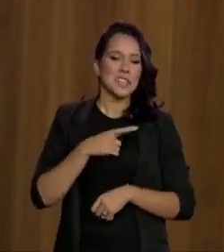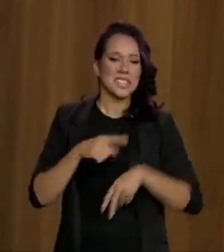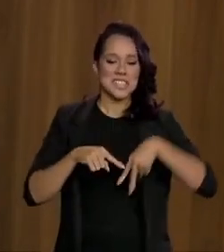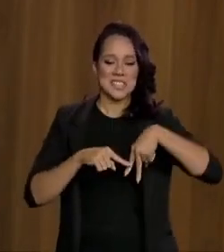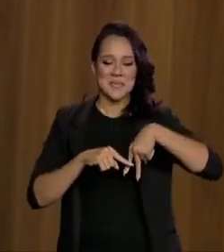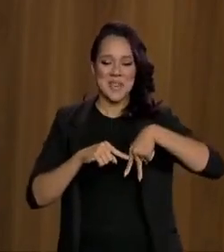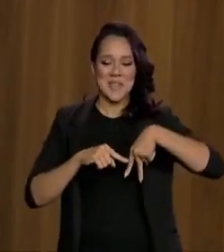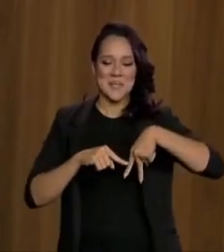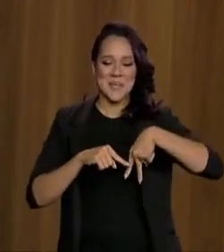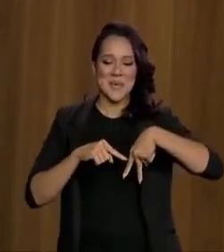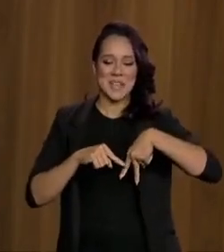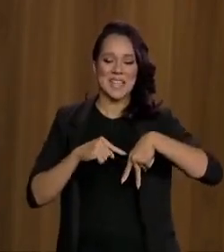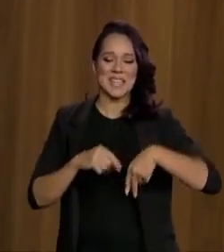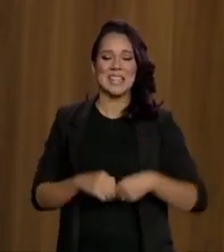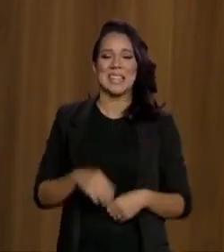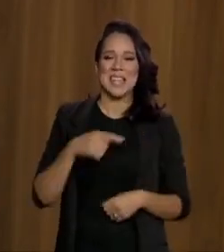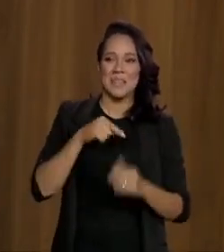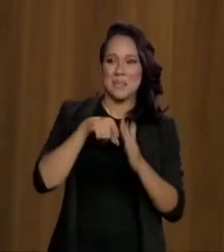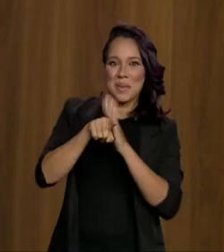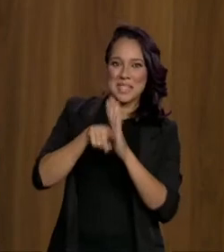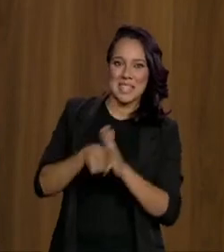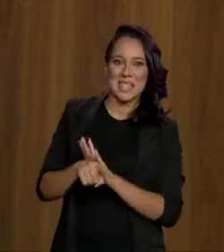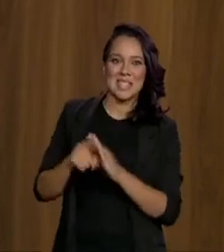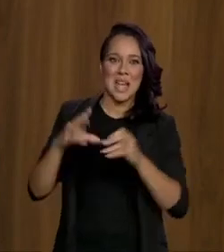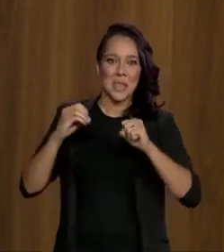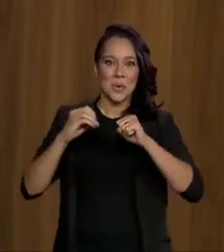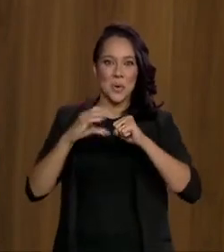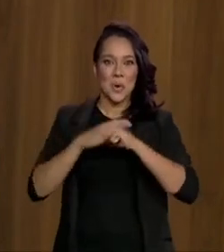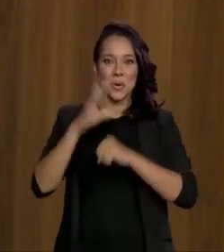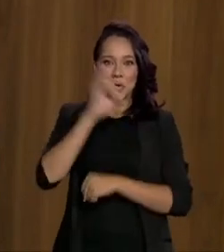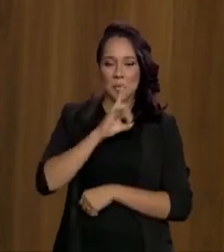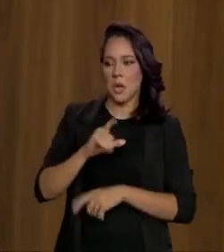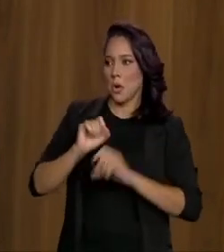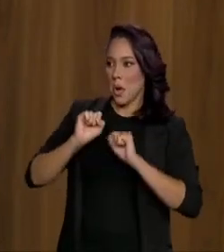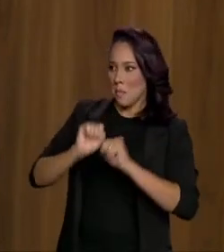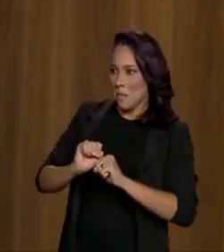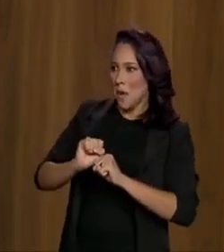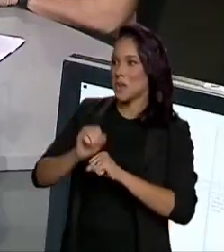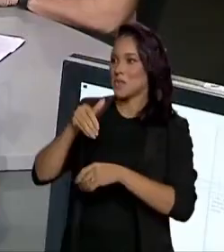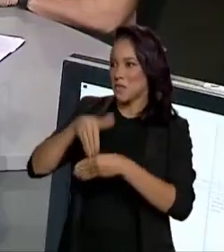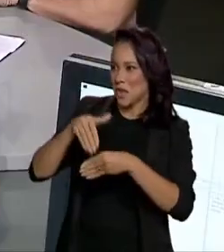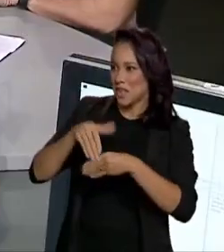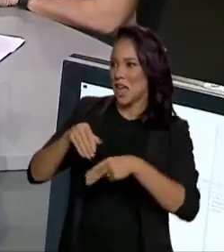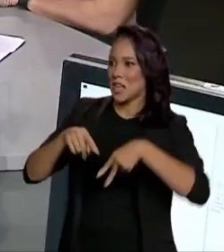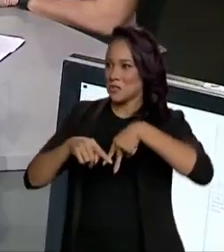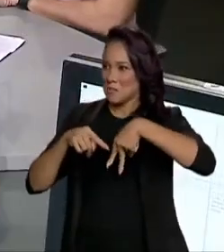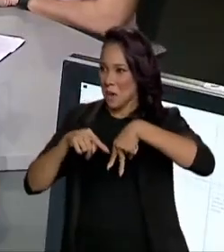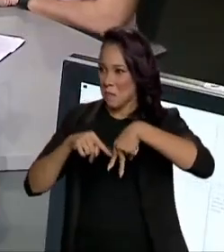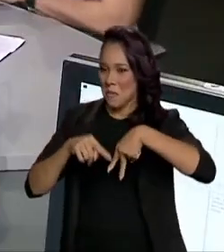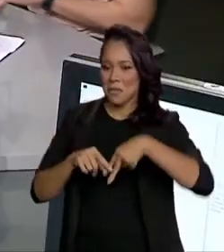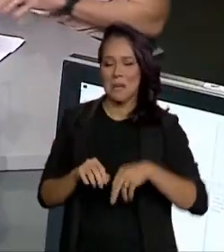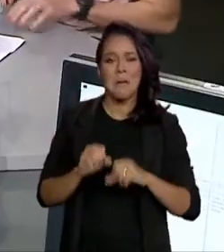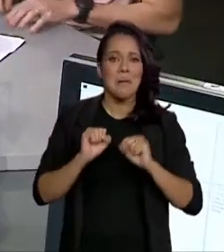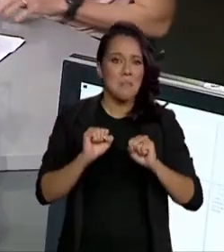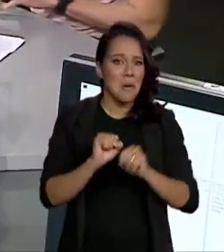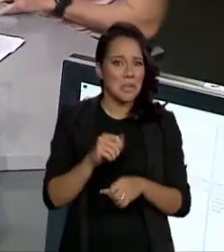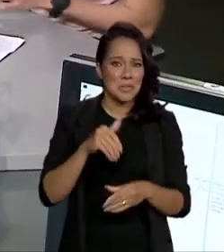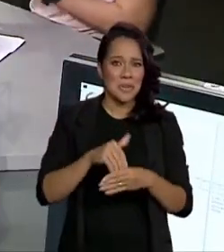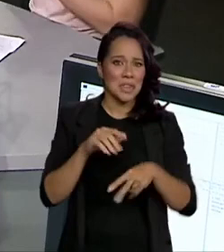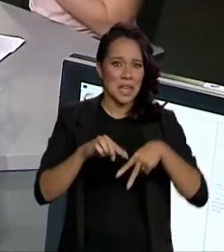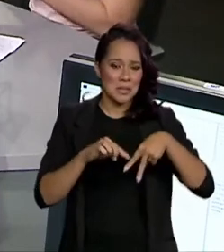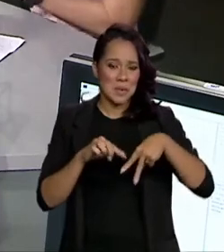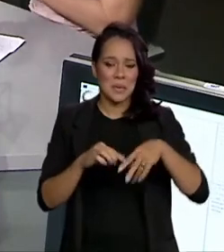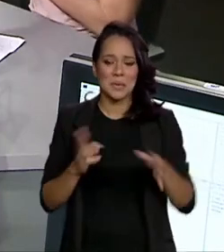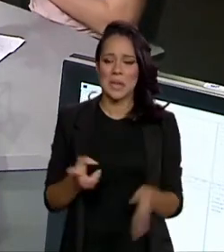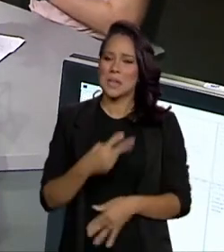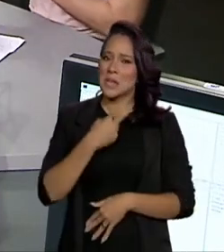A gente, um dos campeões aí de pesquisa no Google no domingo foi, pode votar de bermuda? Pode, gente, pode votar de bermuda, só não pode,